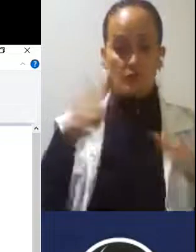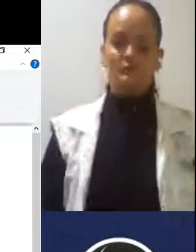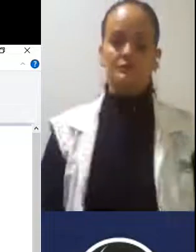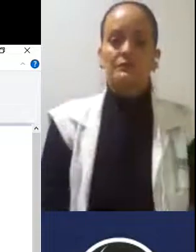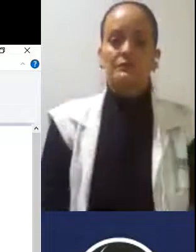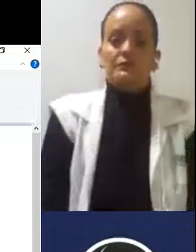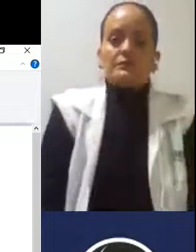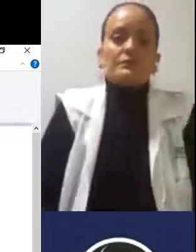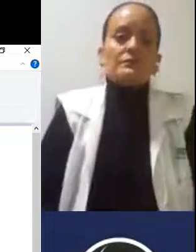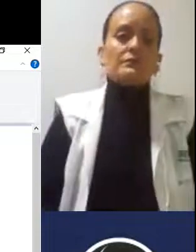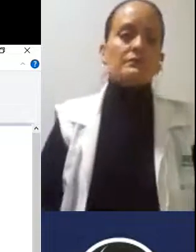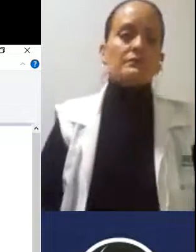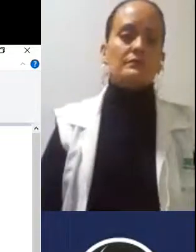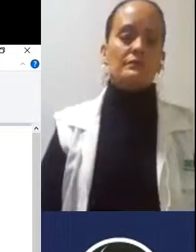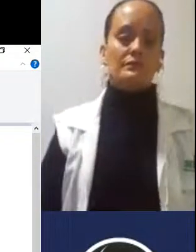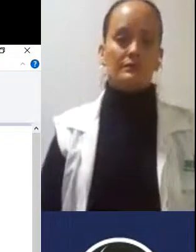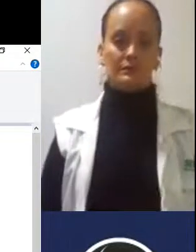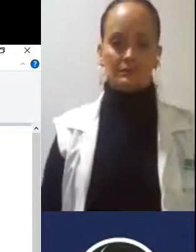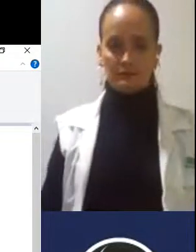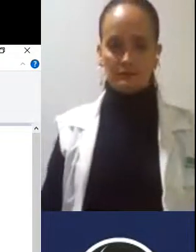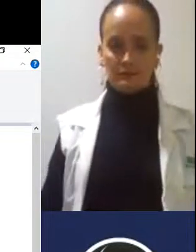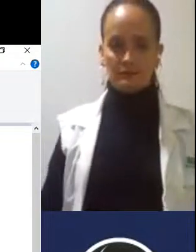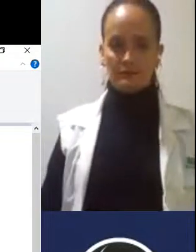Ctrl V.